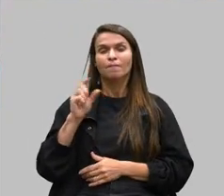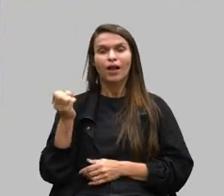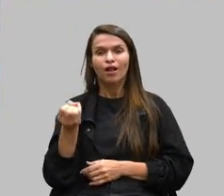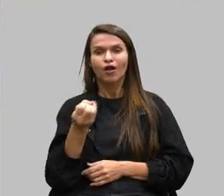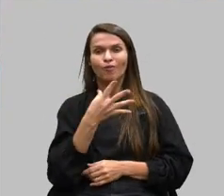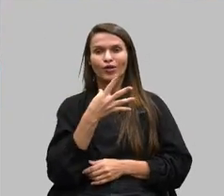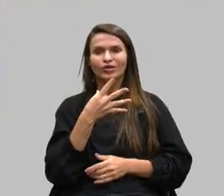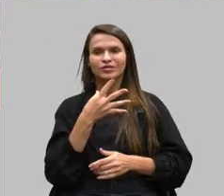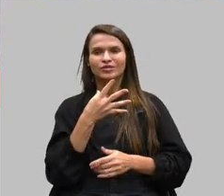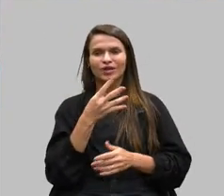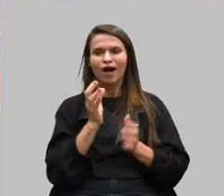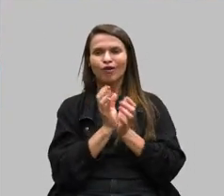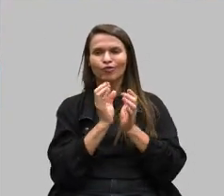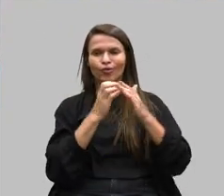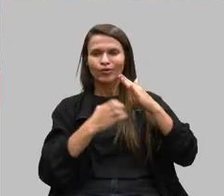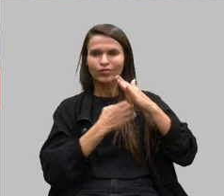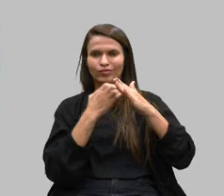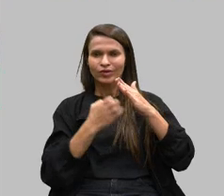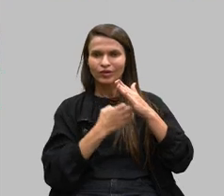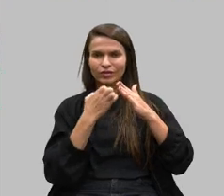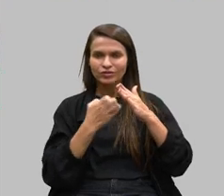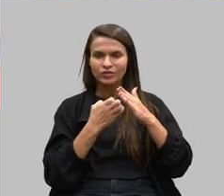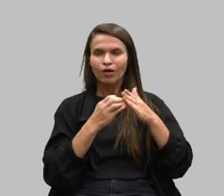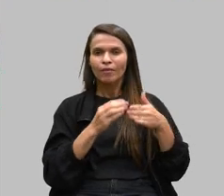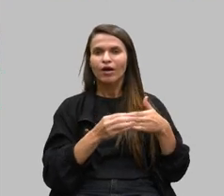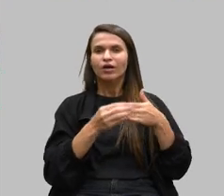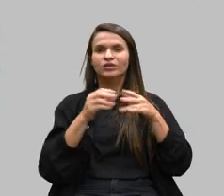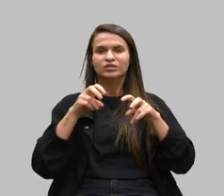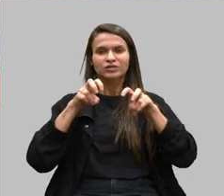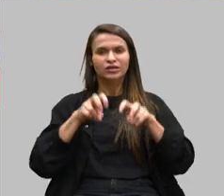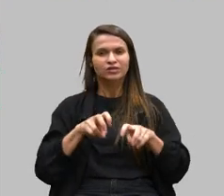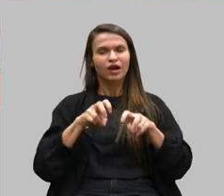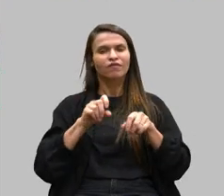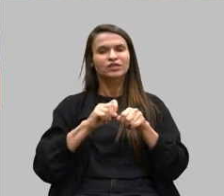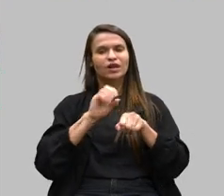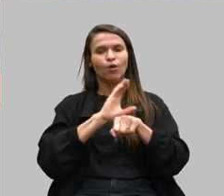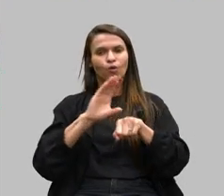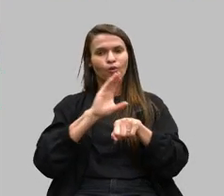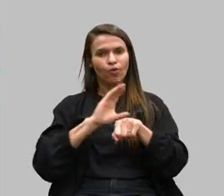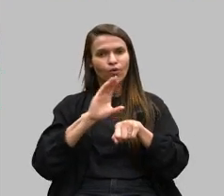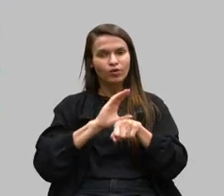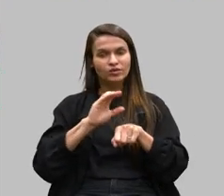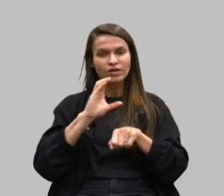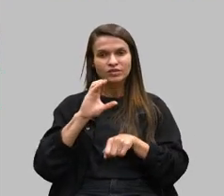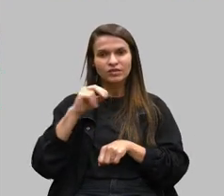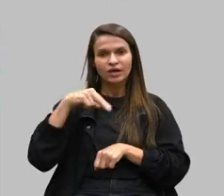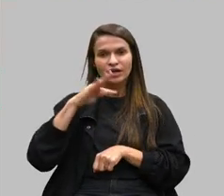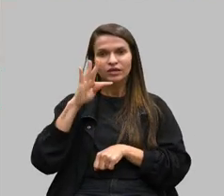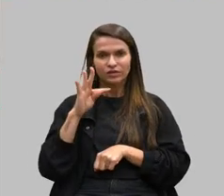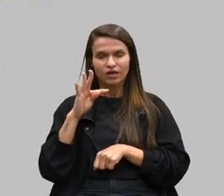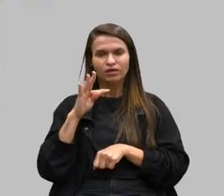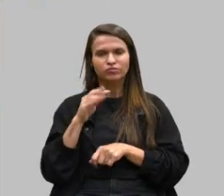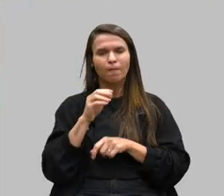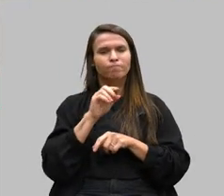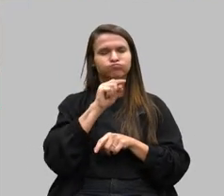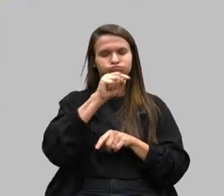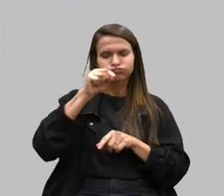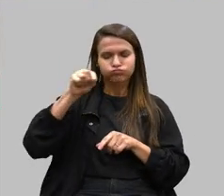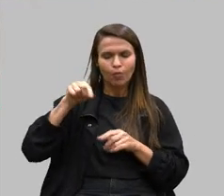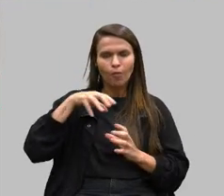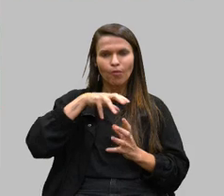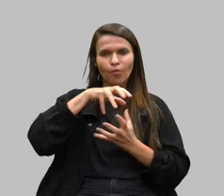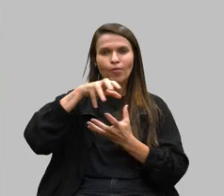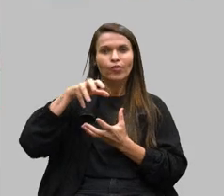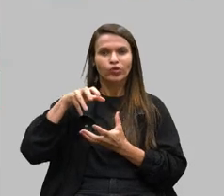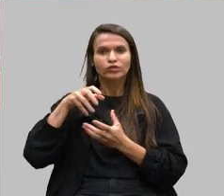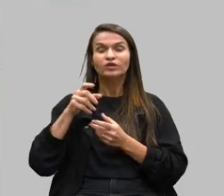empresário para levar de novo o empresário para sentar fazer curso a CNT tem levado pelo mundo da fora o presidente V tá voltando